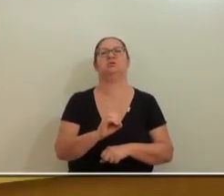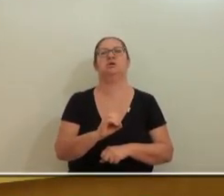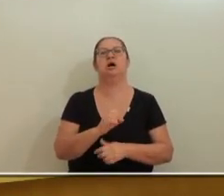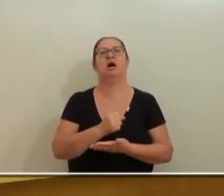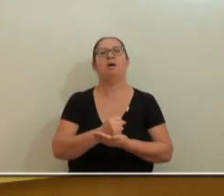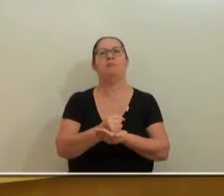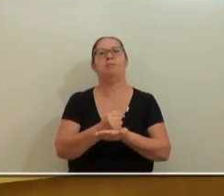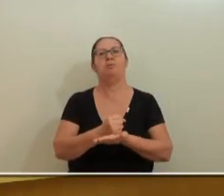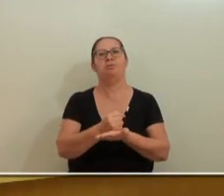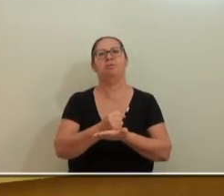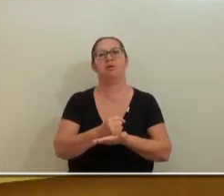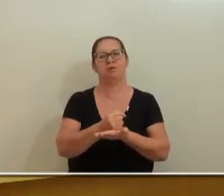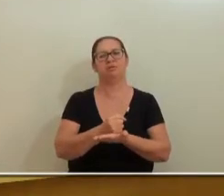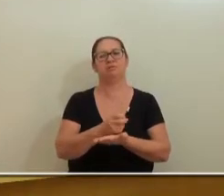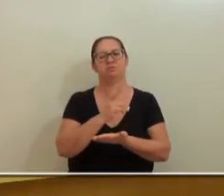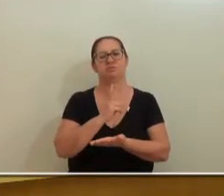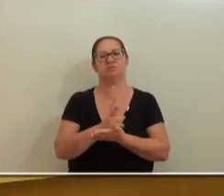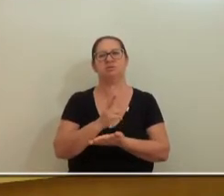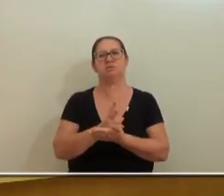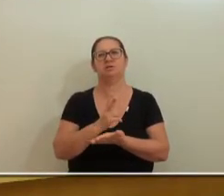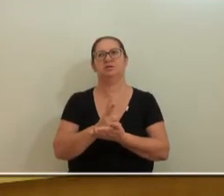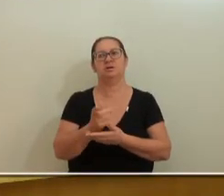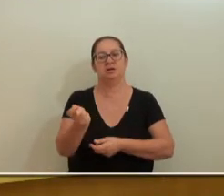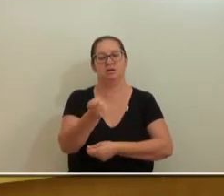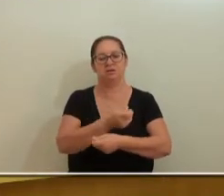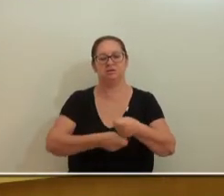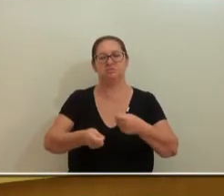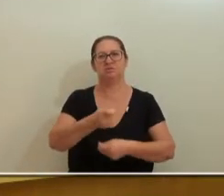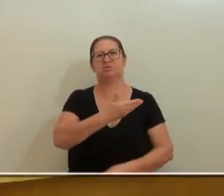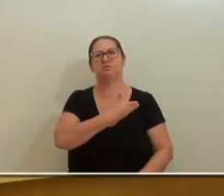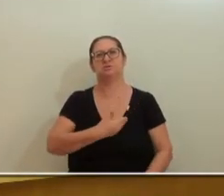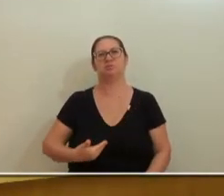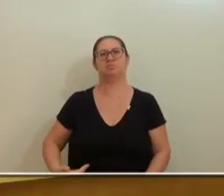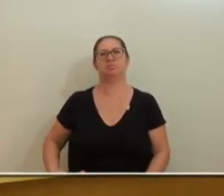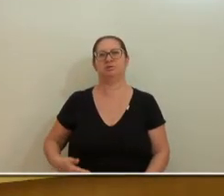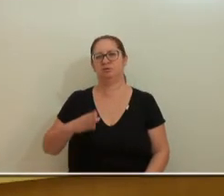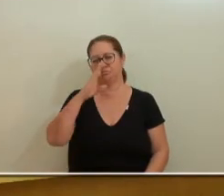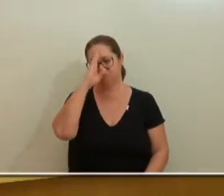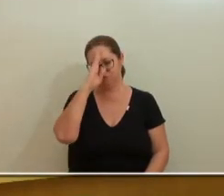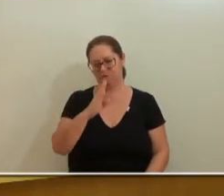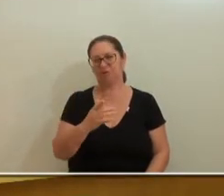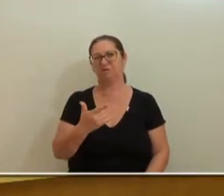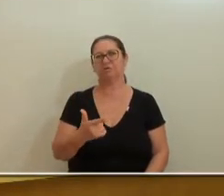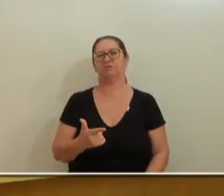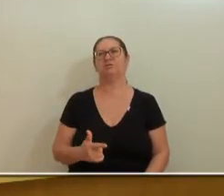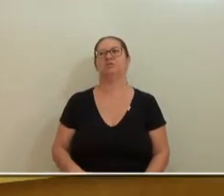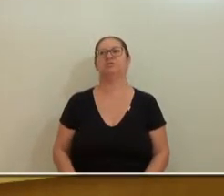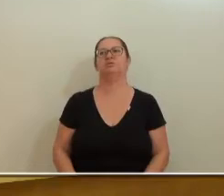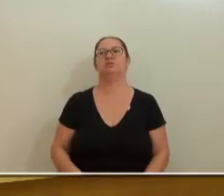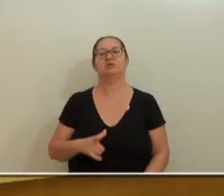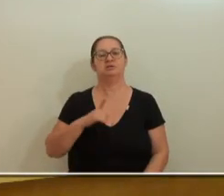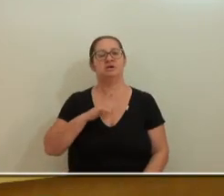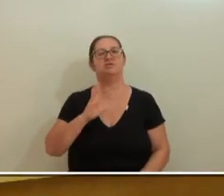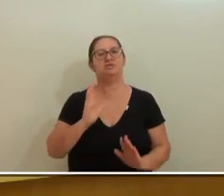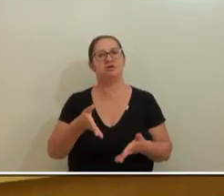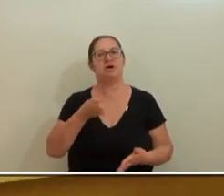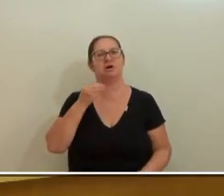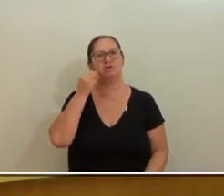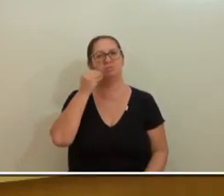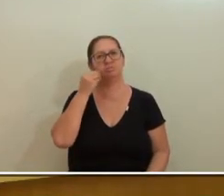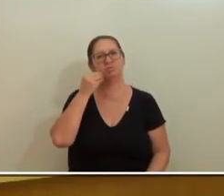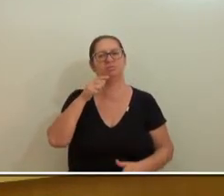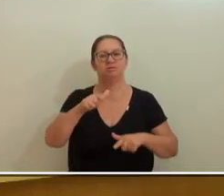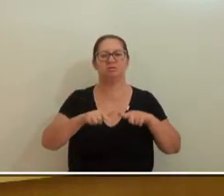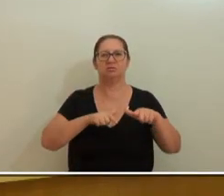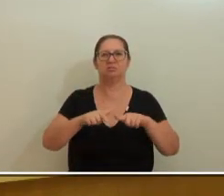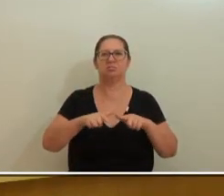apoiado a administração pública também, direta e indiretamente. Nós tivemos já a oportunidade de trabalharmos